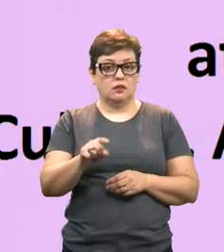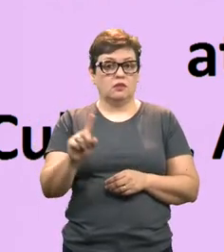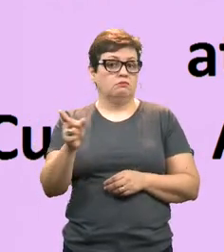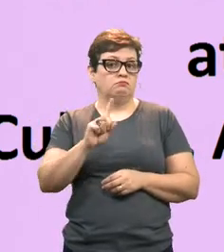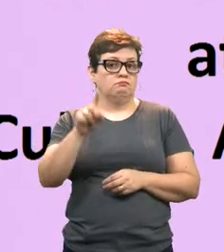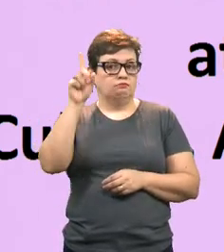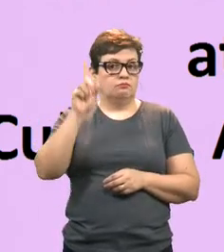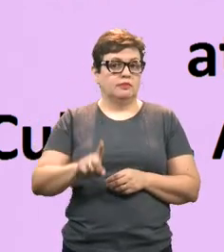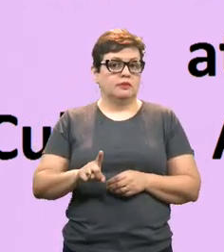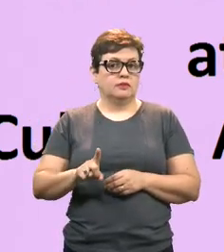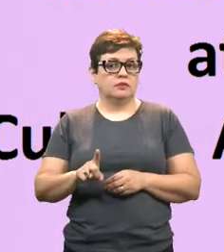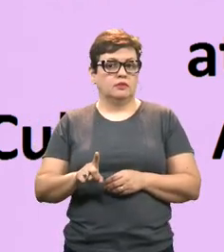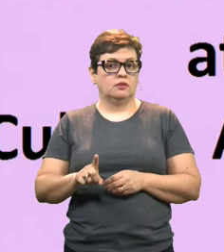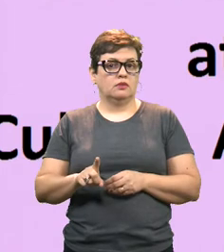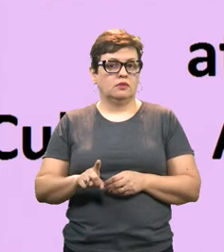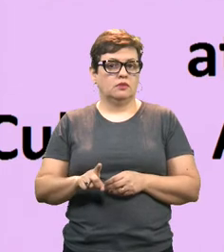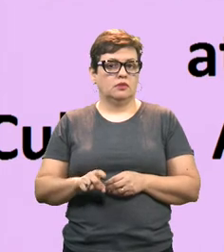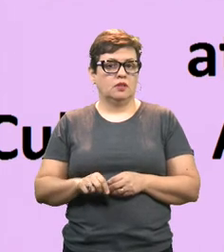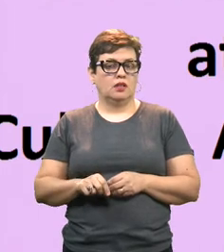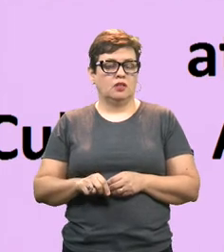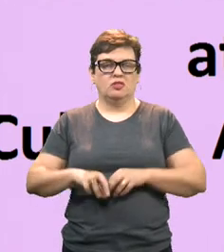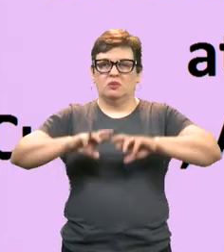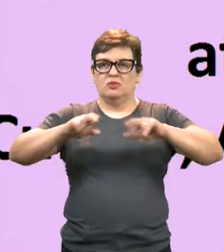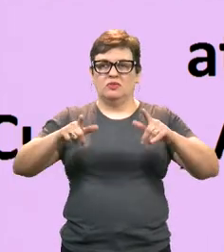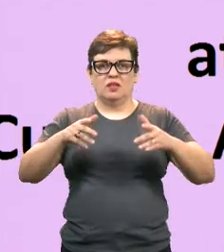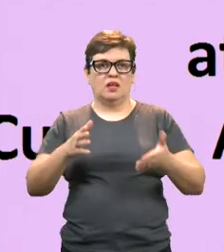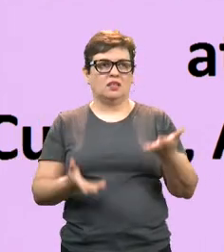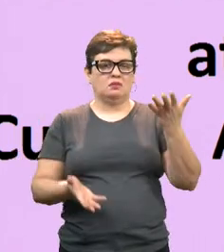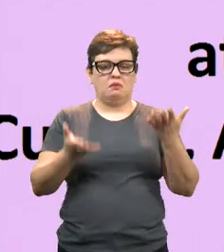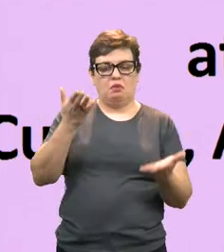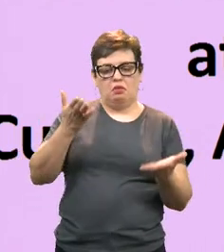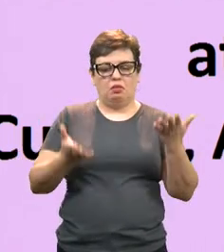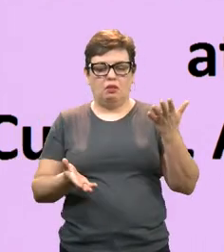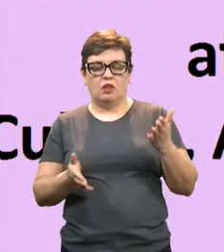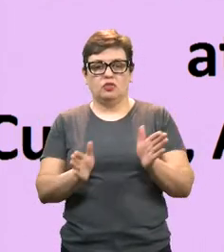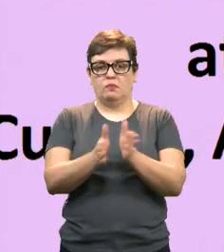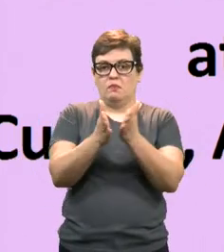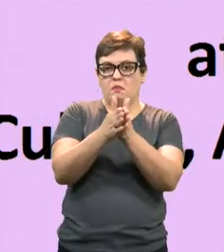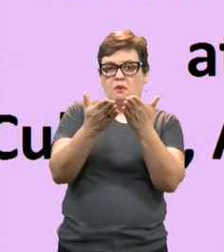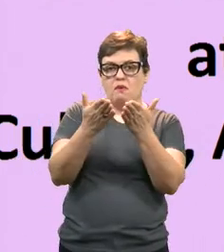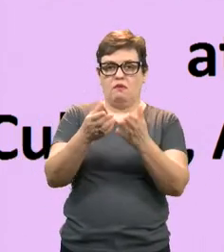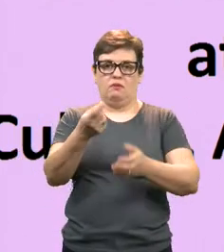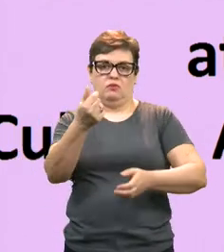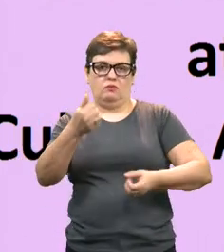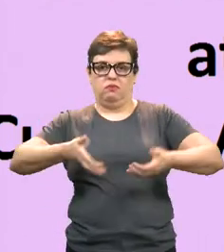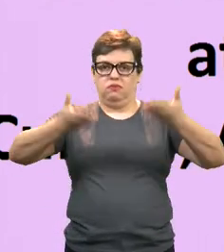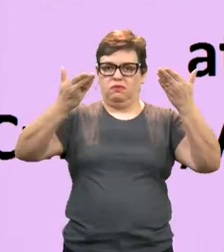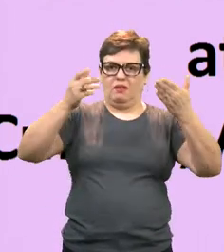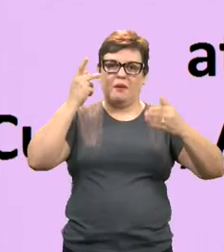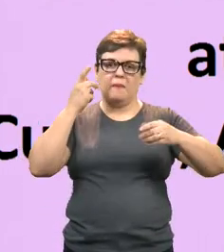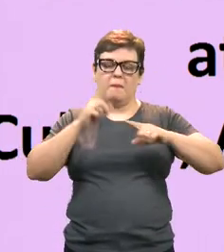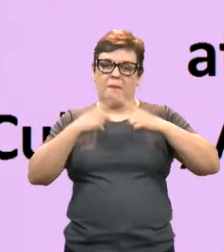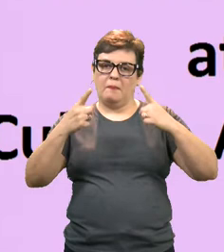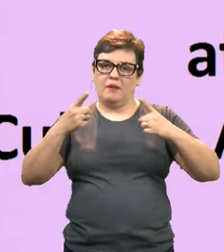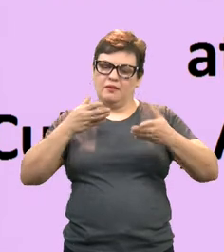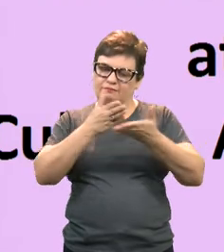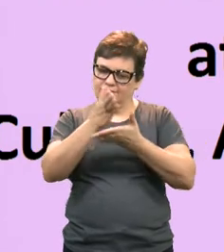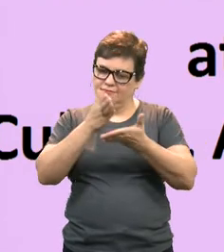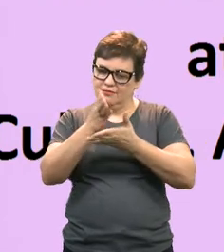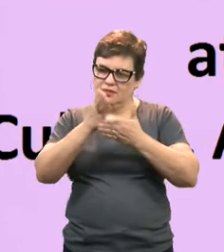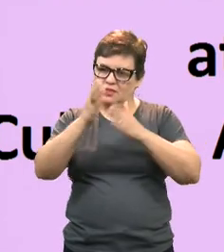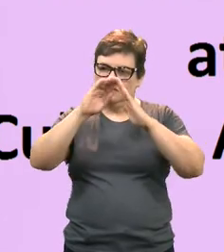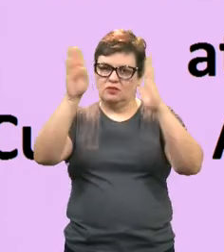seja pauta de classes, mas que seja, sim, de acesso coletivo. A